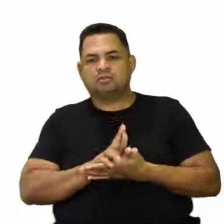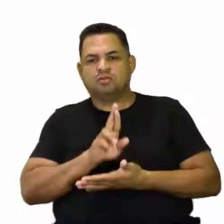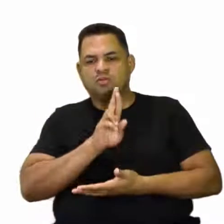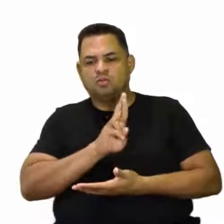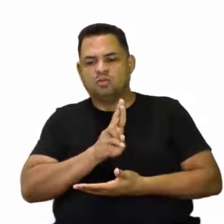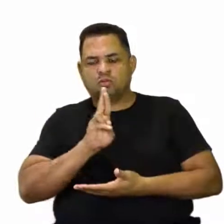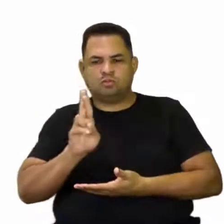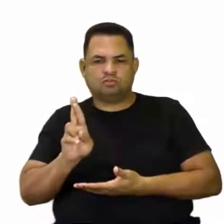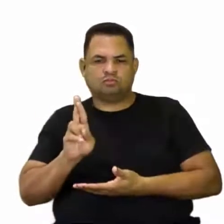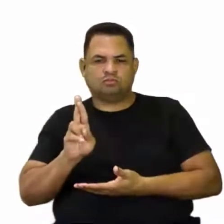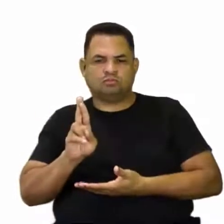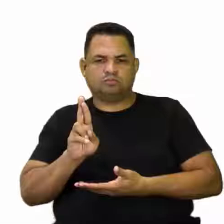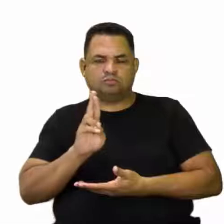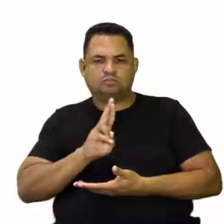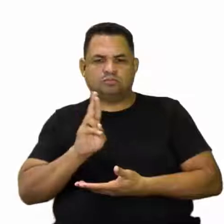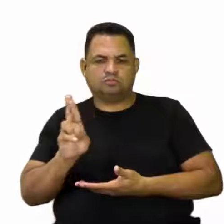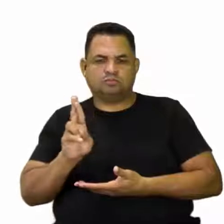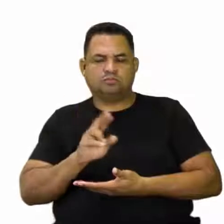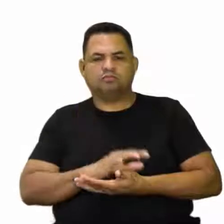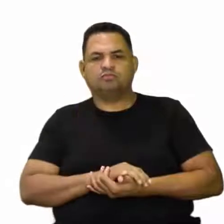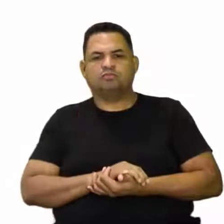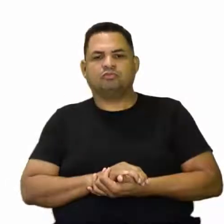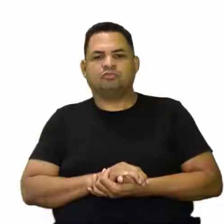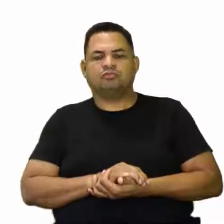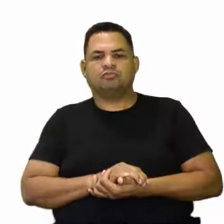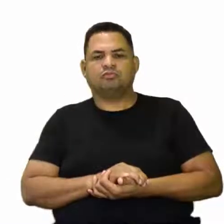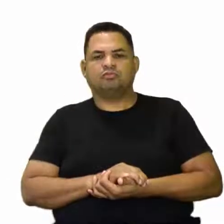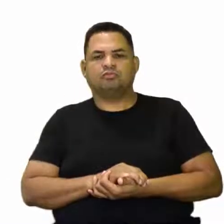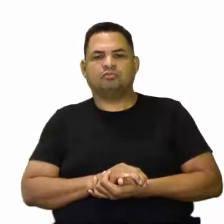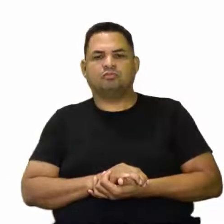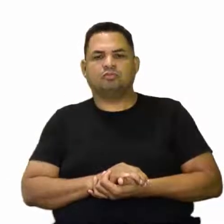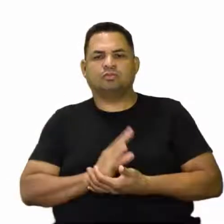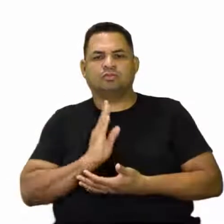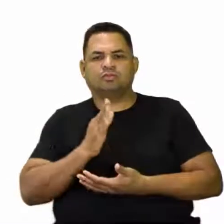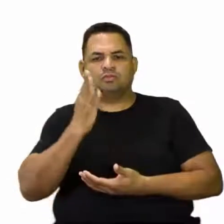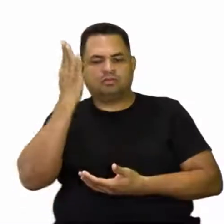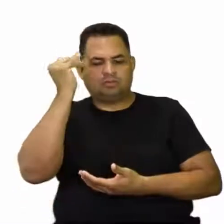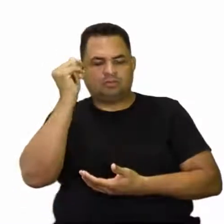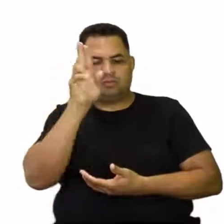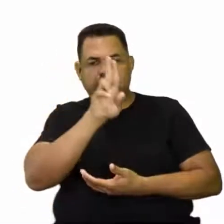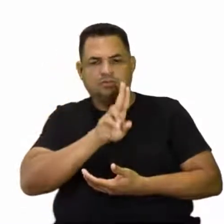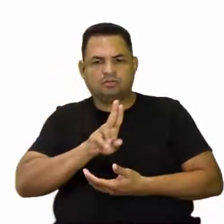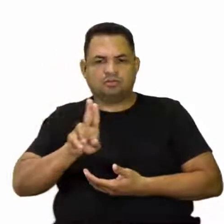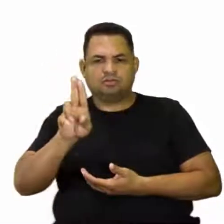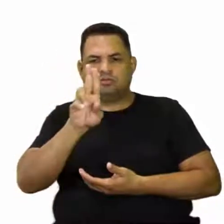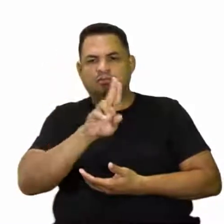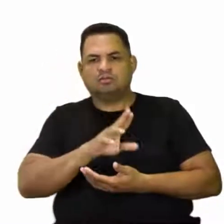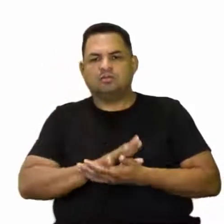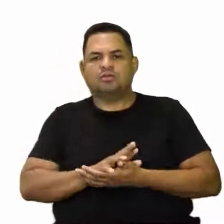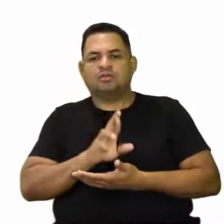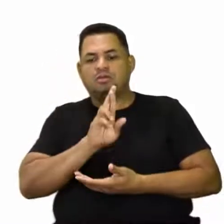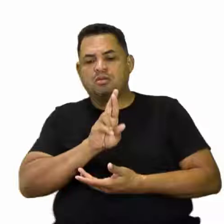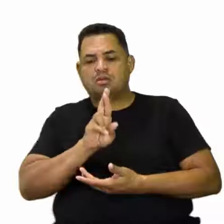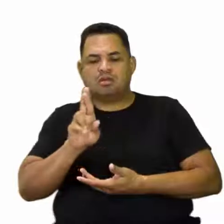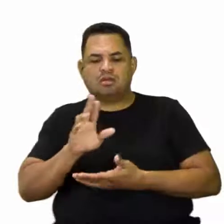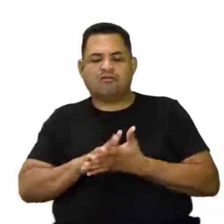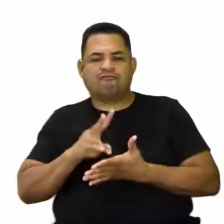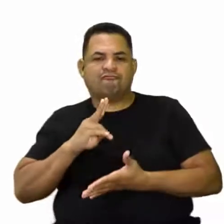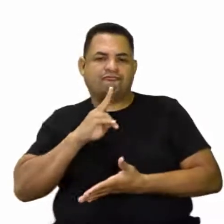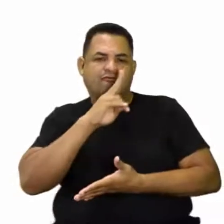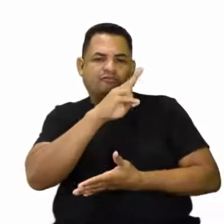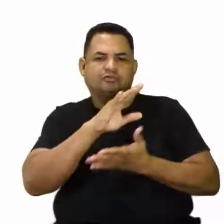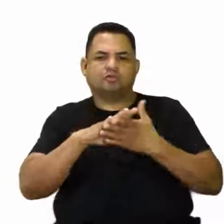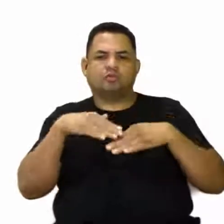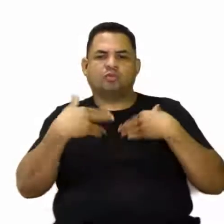doble, o RR, a gente já sabe que o uso do R ele é vibrante. Mas quando